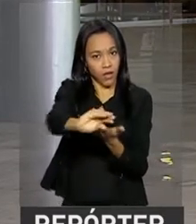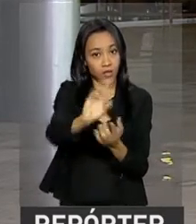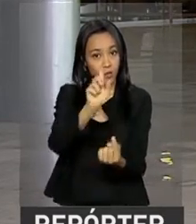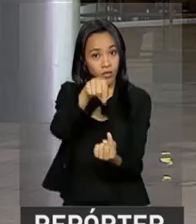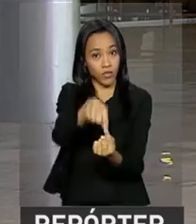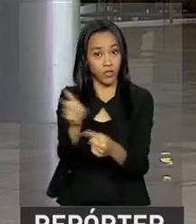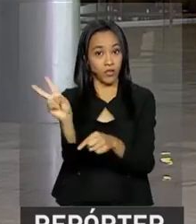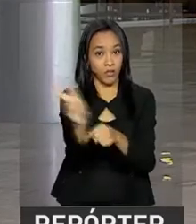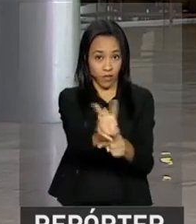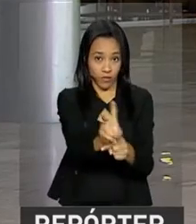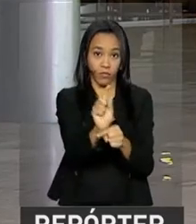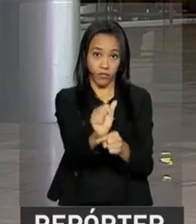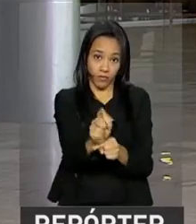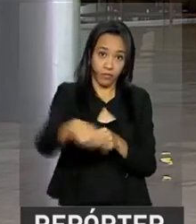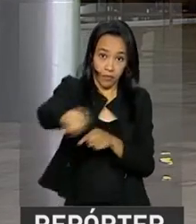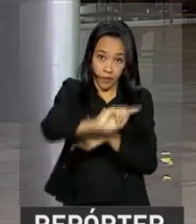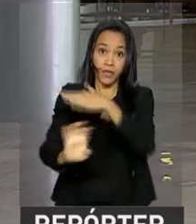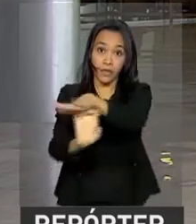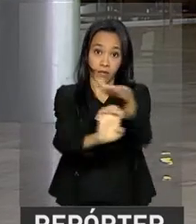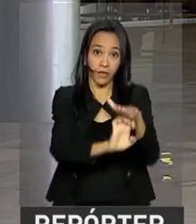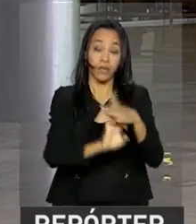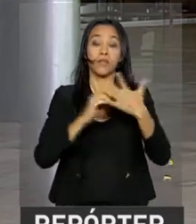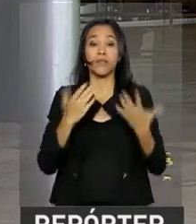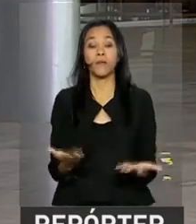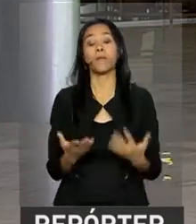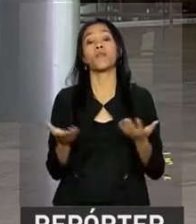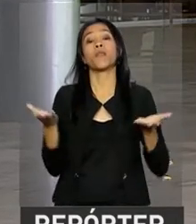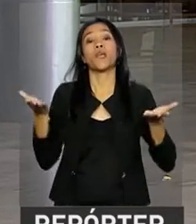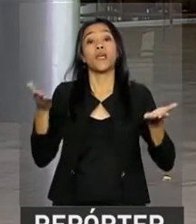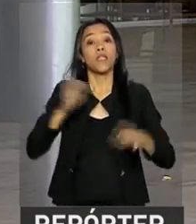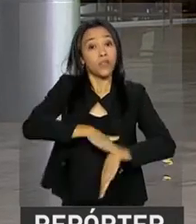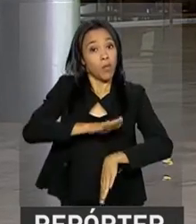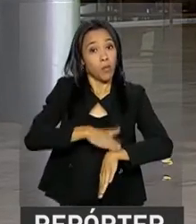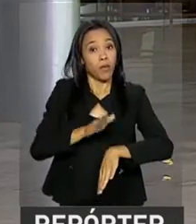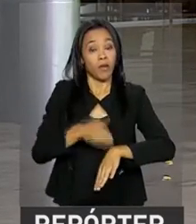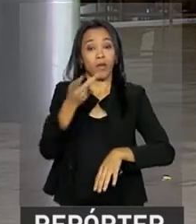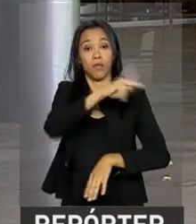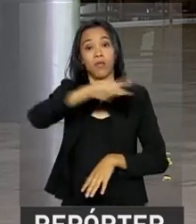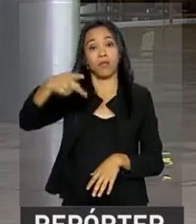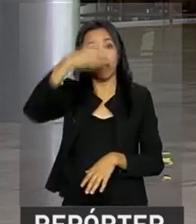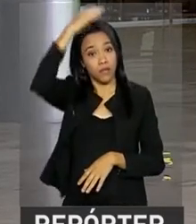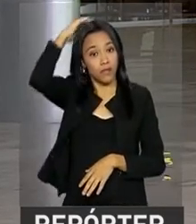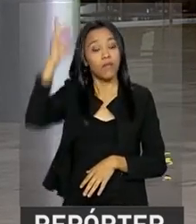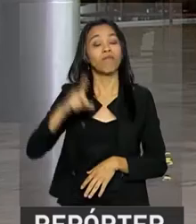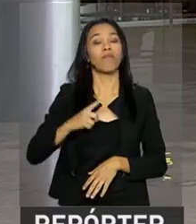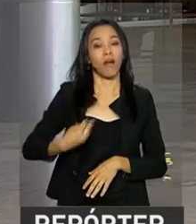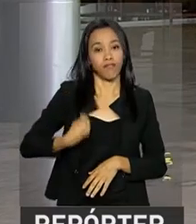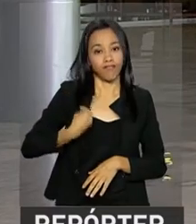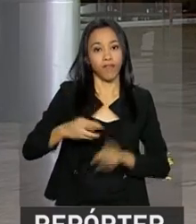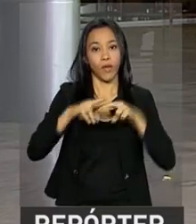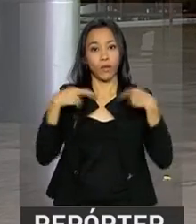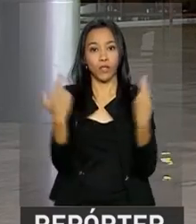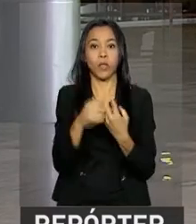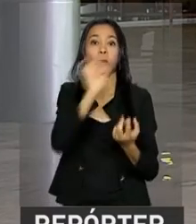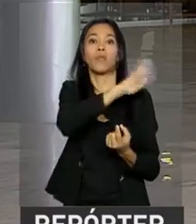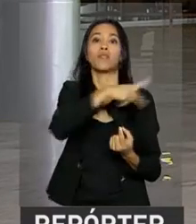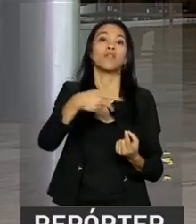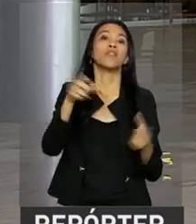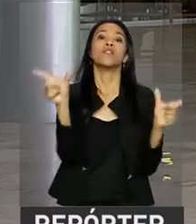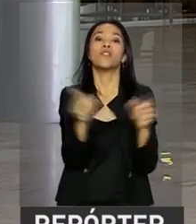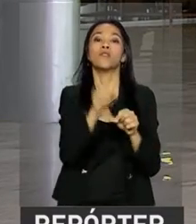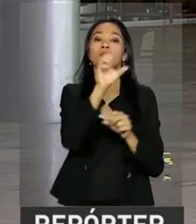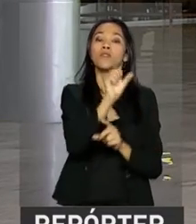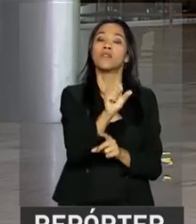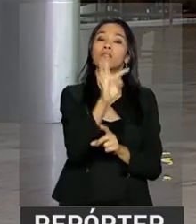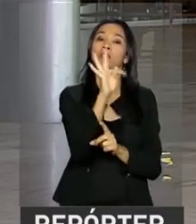bom e neste momento o presidente michel temer está reunido com o presidente do tse o ministro gilmar